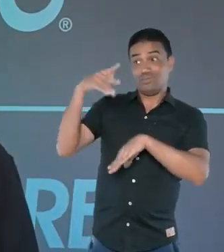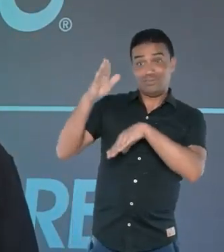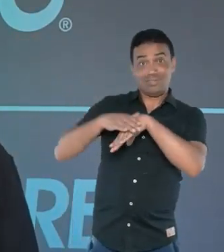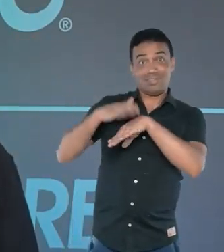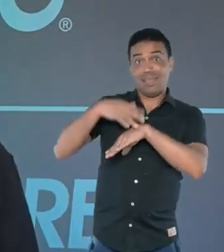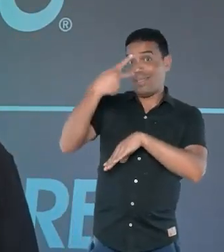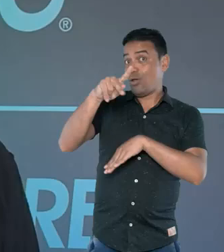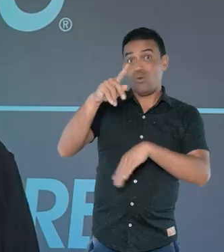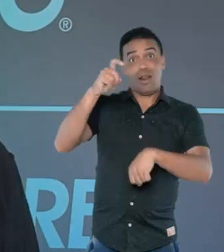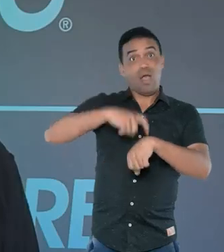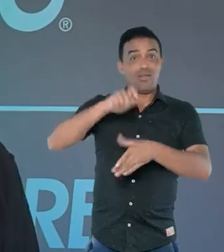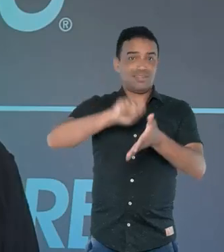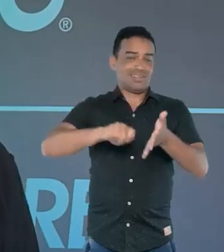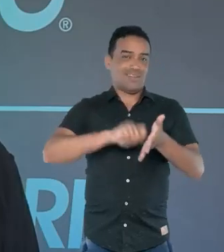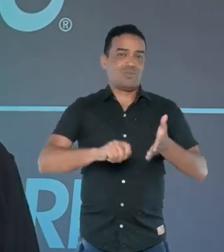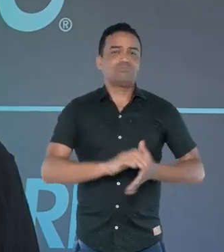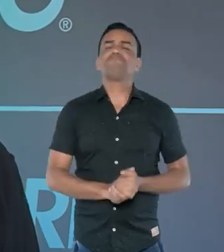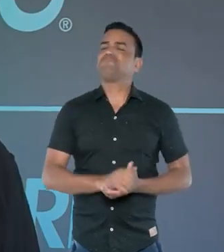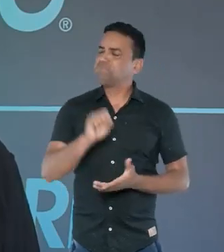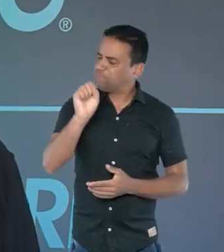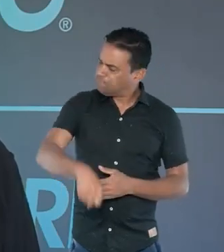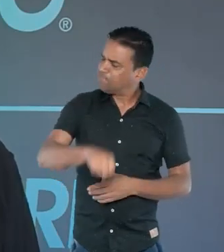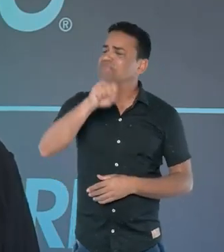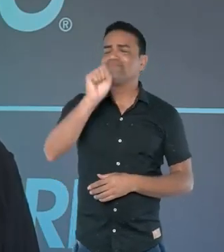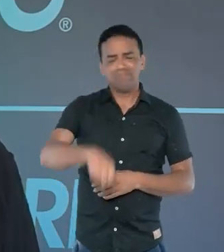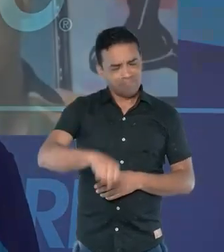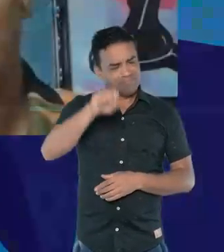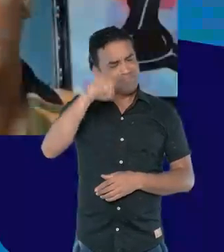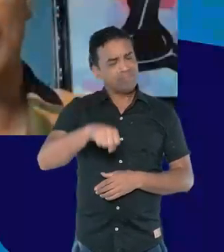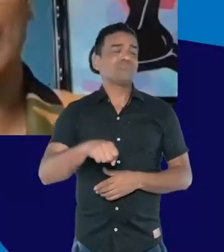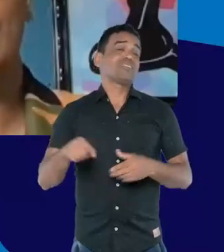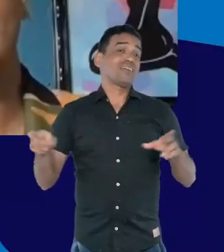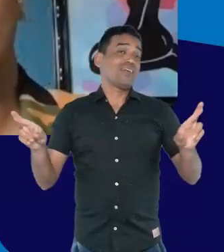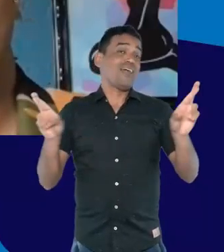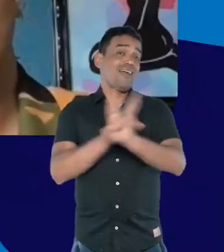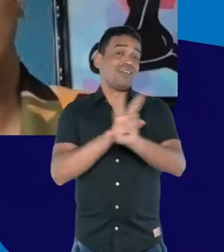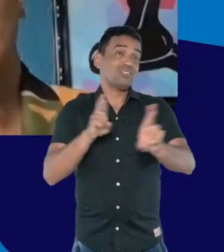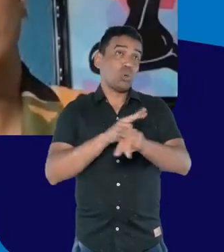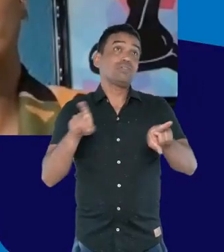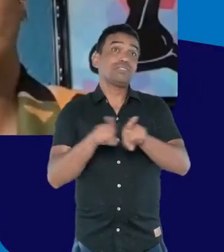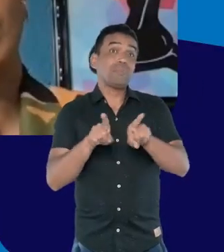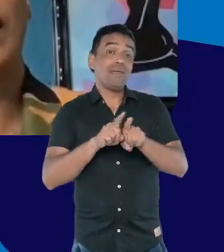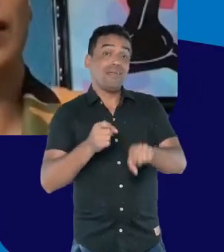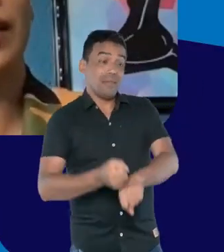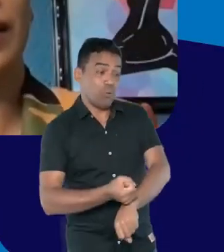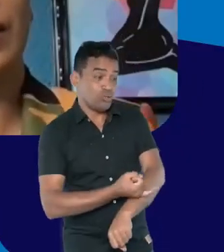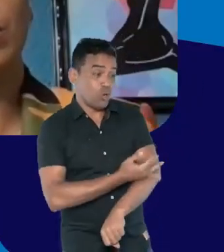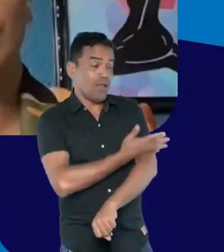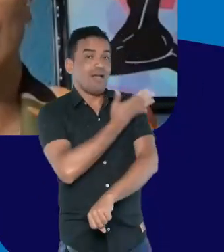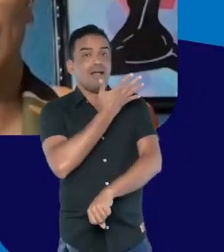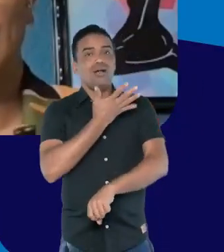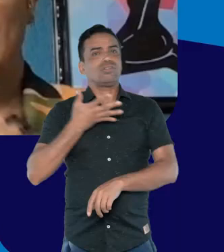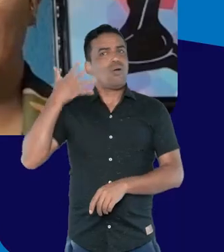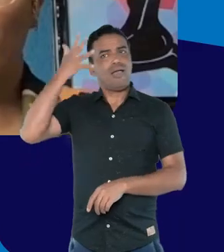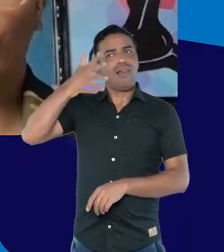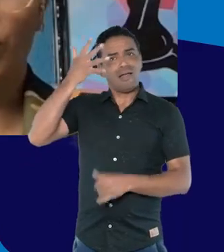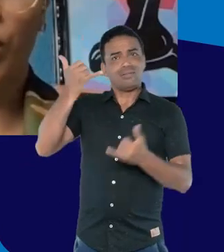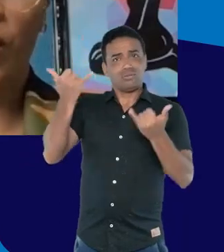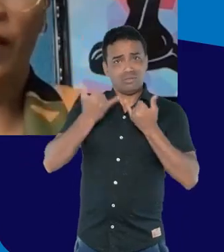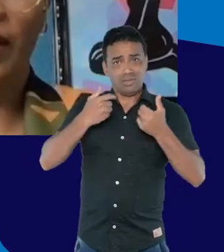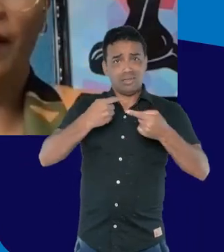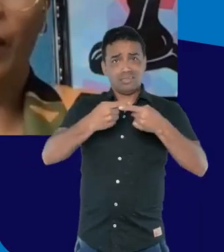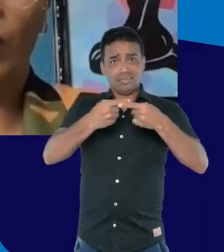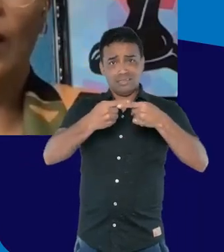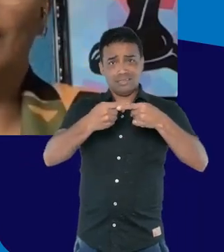né? Exatamente. E fora as relações emocionais, né? Eu recebi um relato essa semana que é de